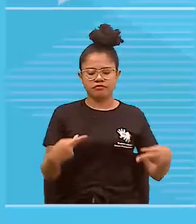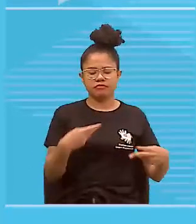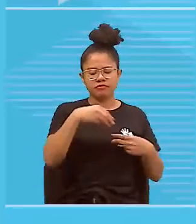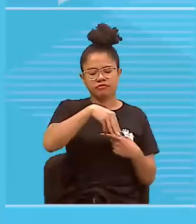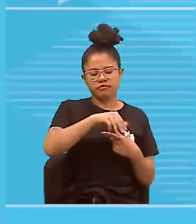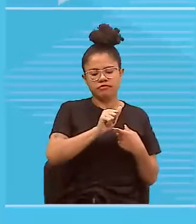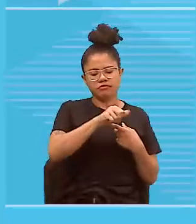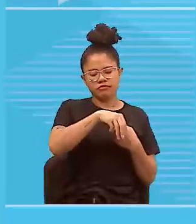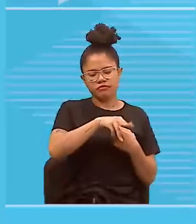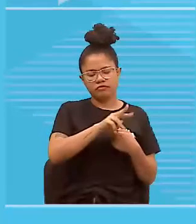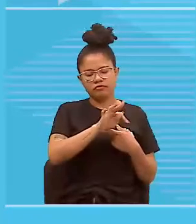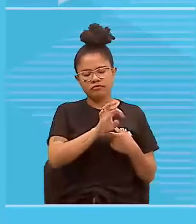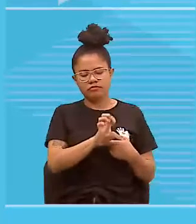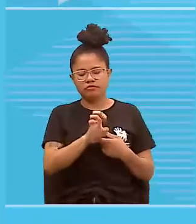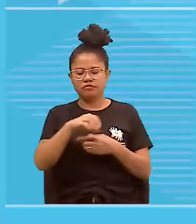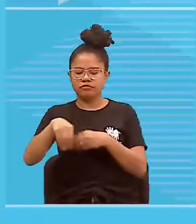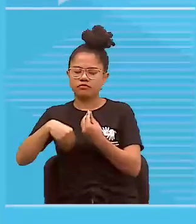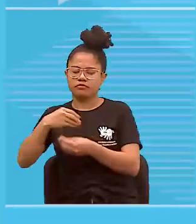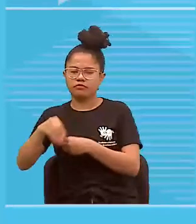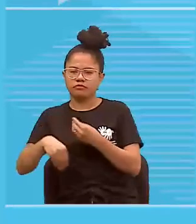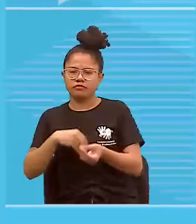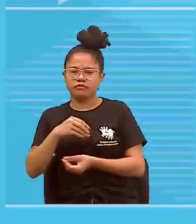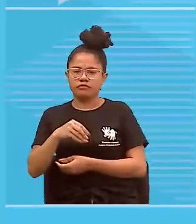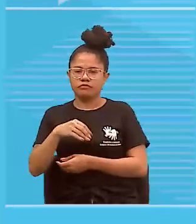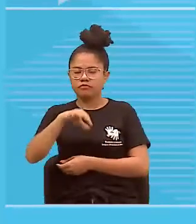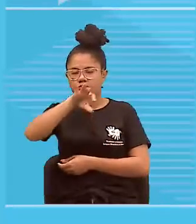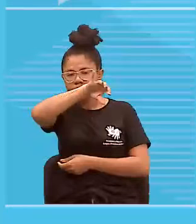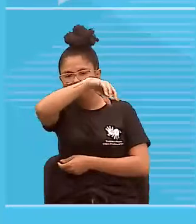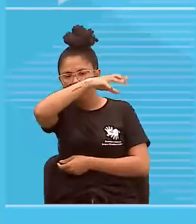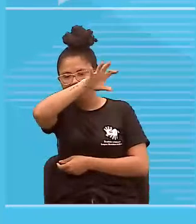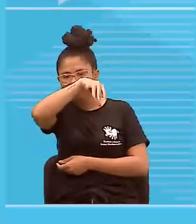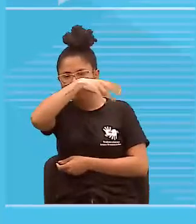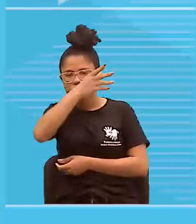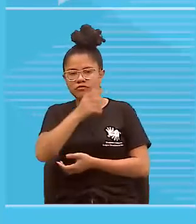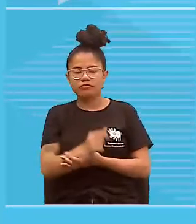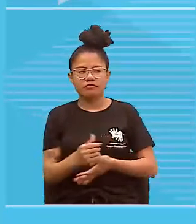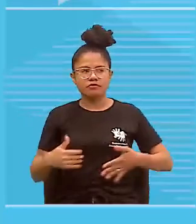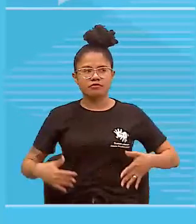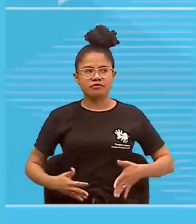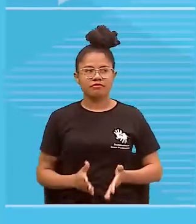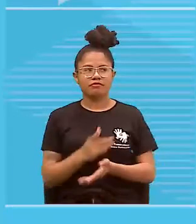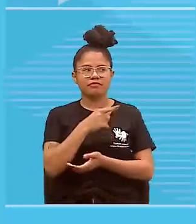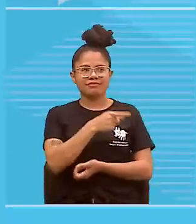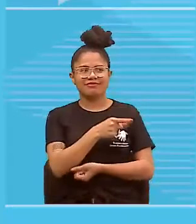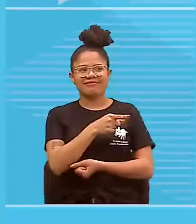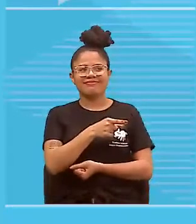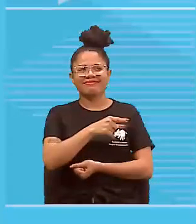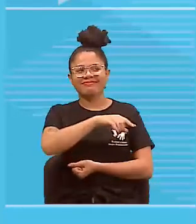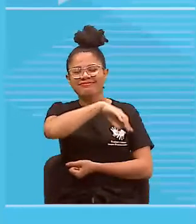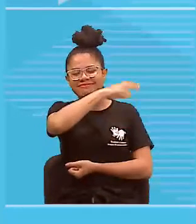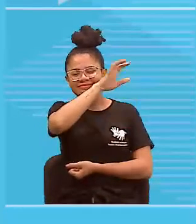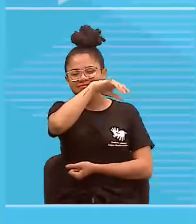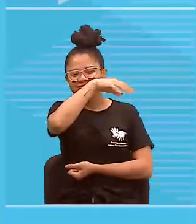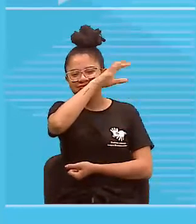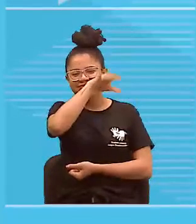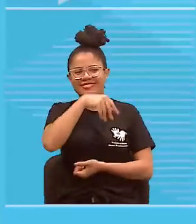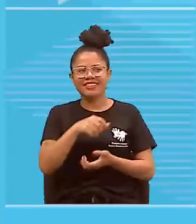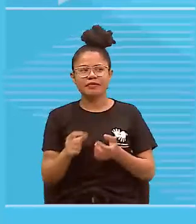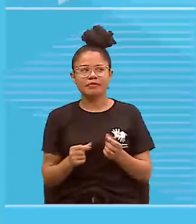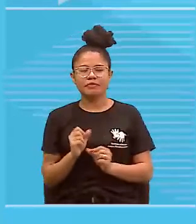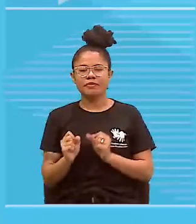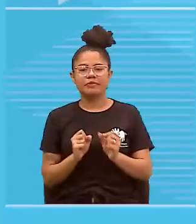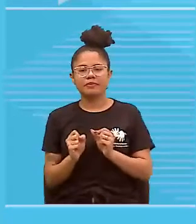Mamute com o do Elefante e vão trazer de volta esse animal agora eu fico me perguntando para que meu Brasil